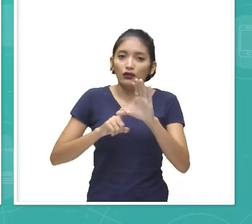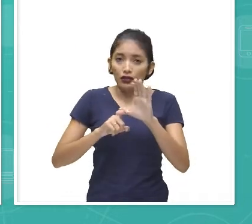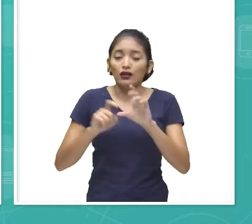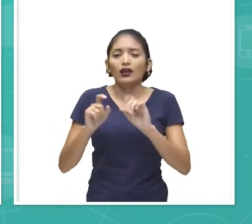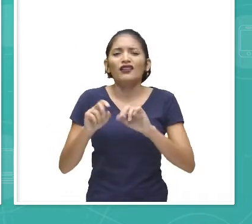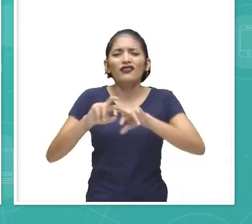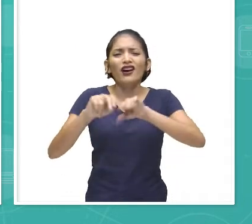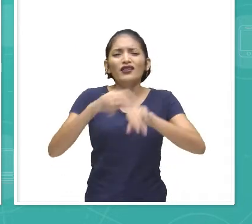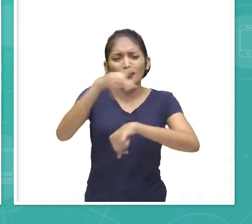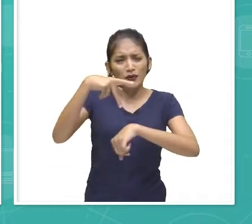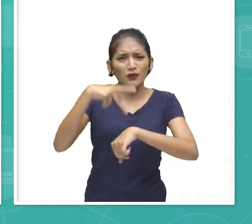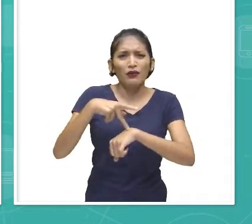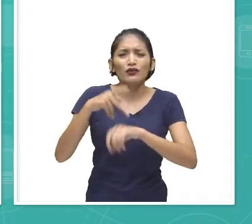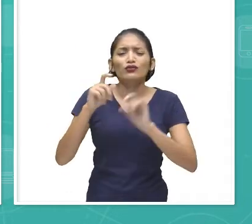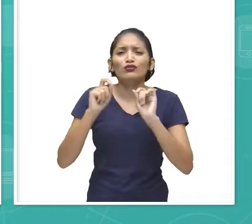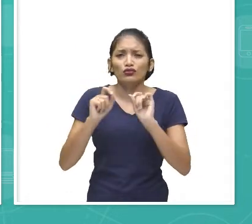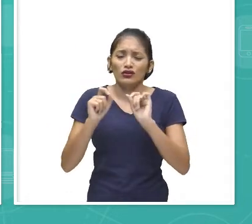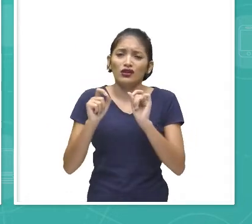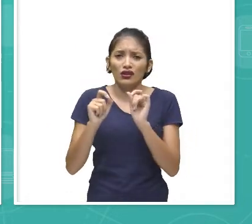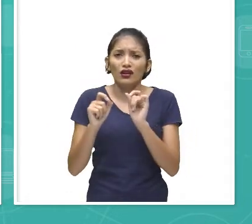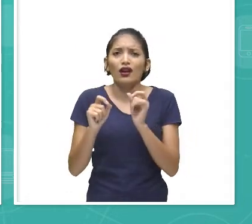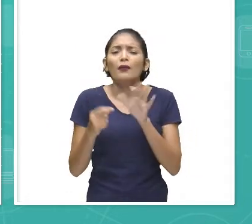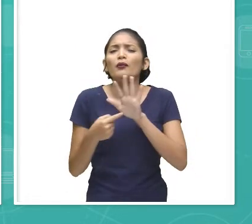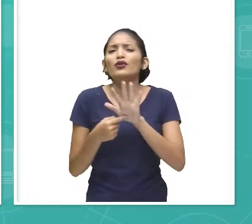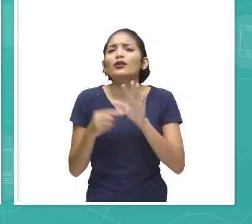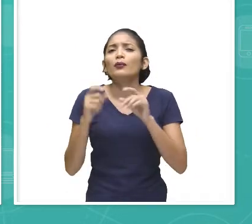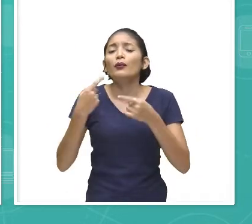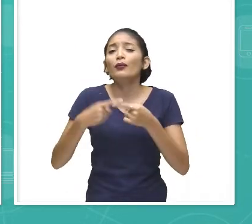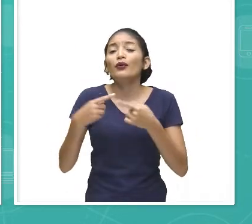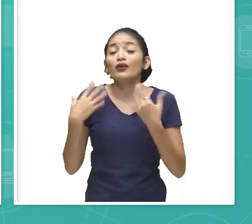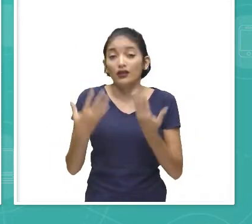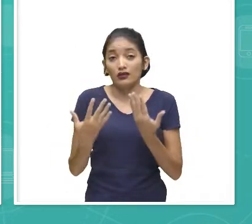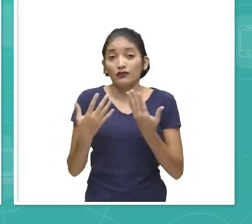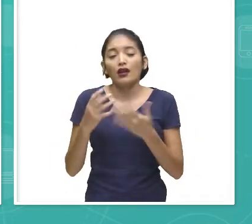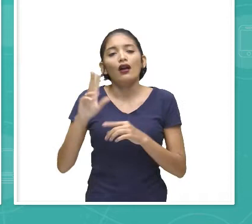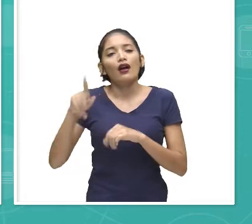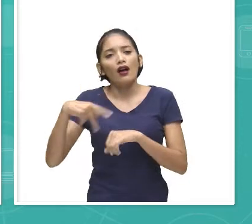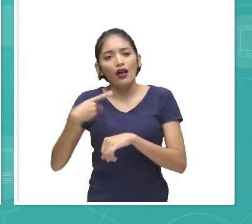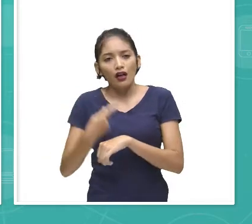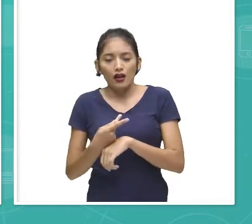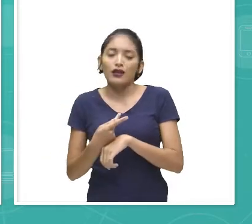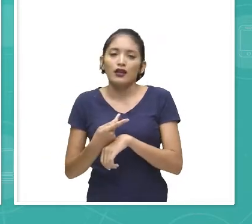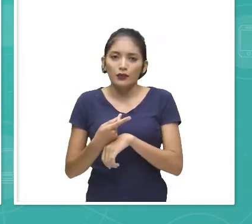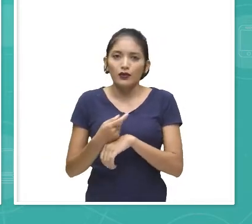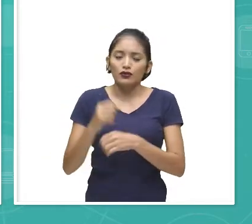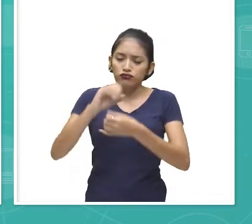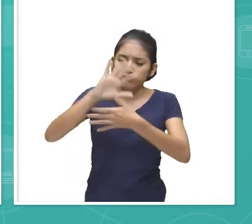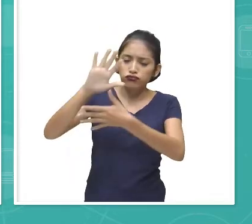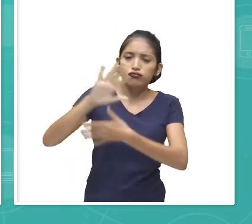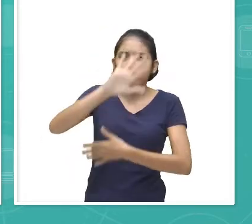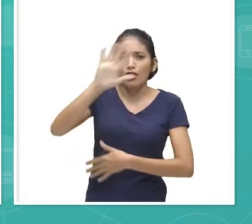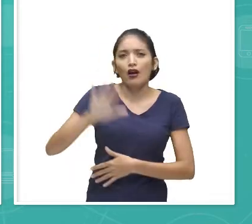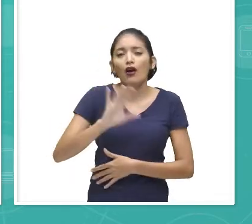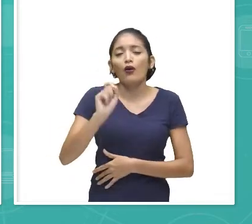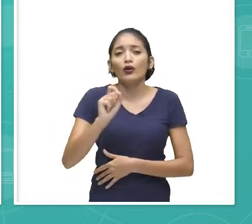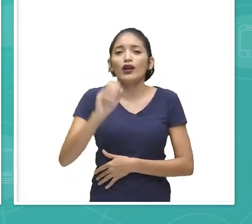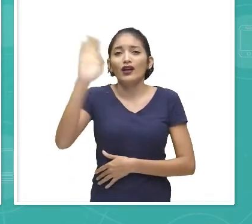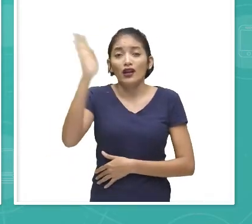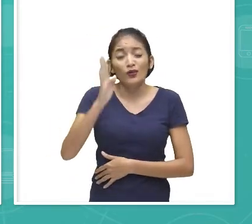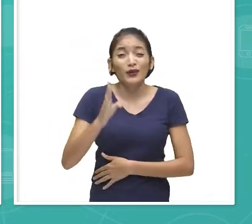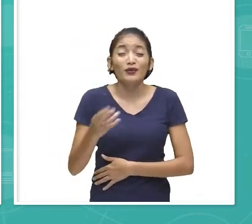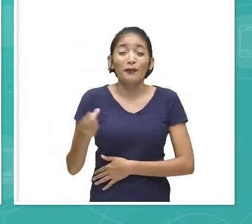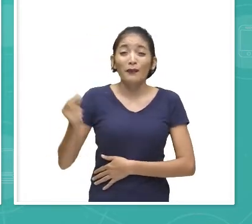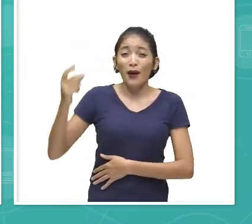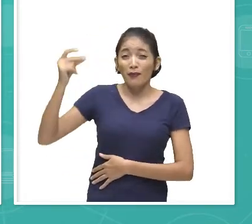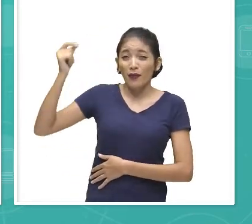que esses países estão ali destacados? Logo em seguida a gente vai ver um mapa do Brasil, um mapa antigo,